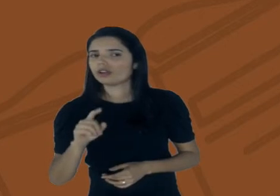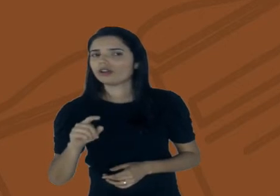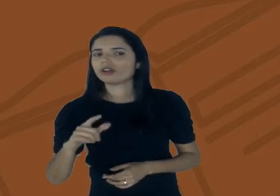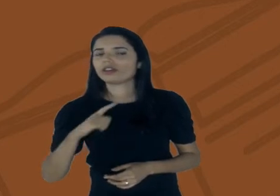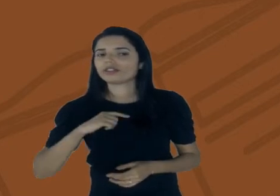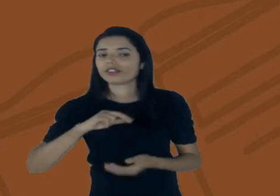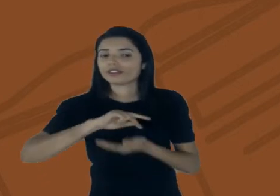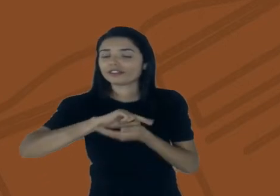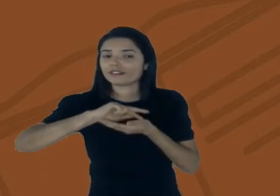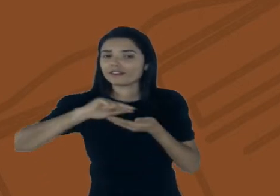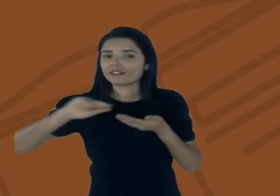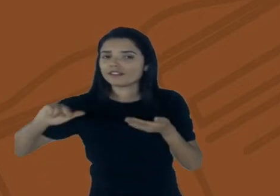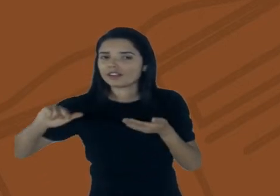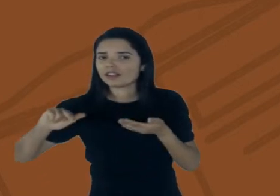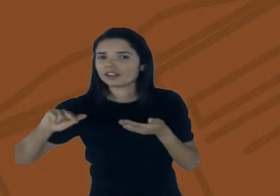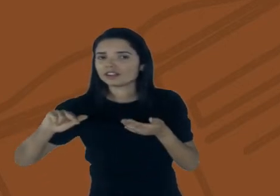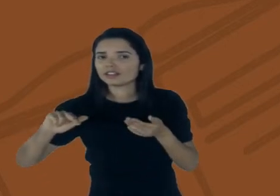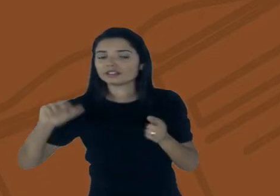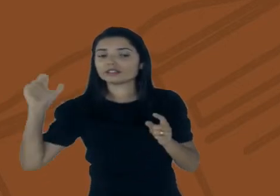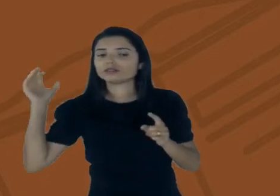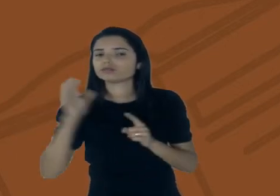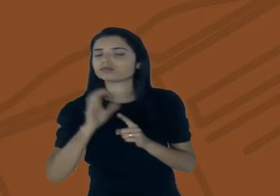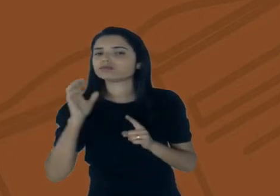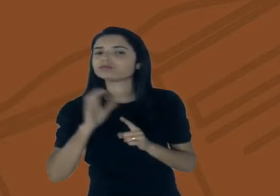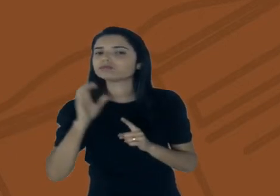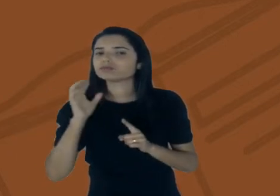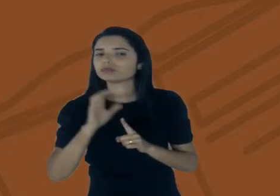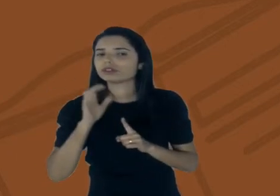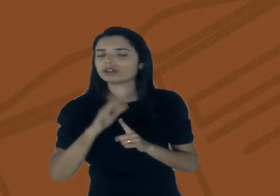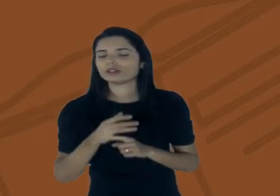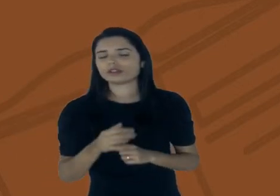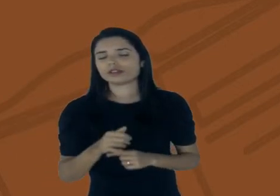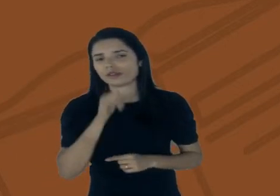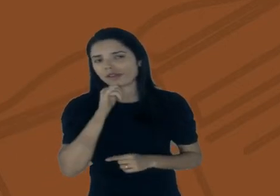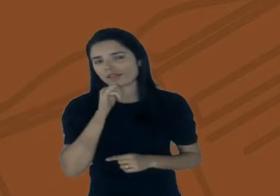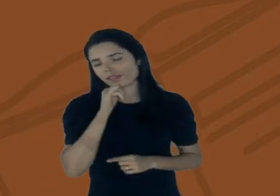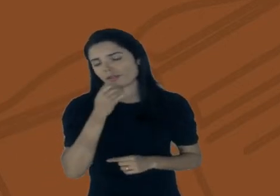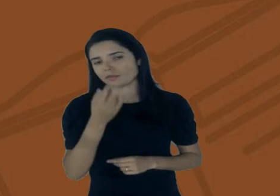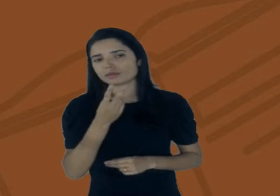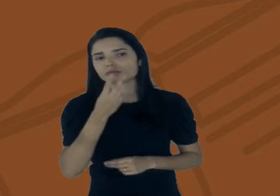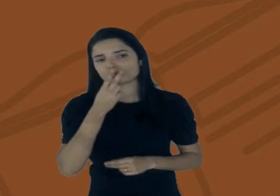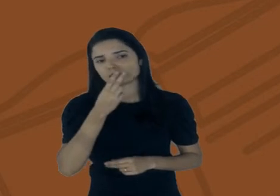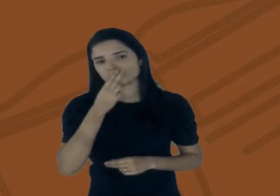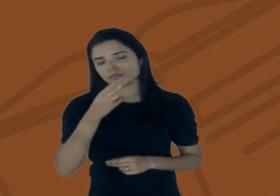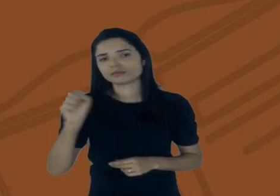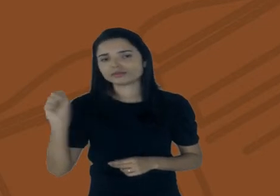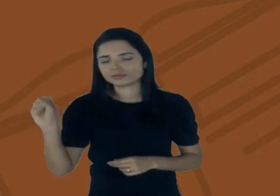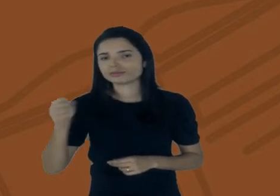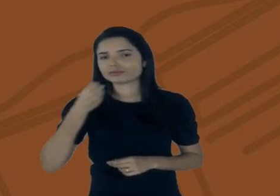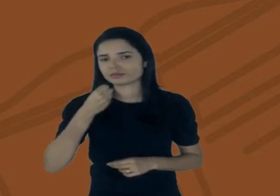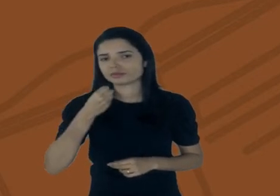A gente viu que existem diversos fatores, né, como o tabagismo, alcoolismo,